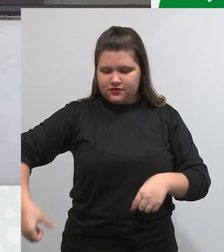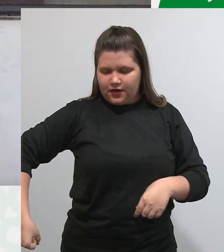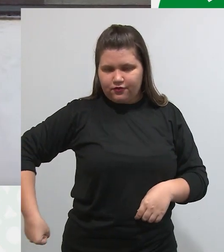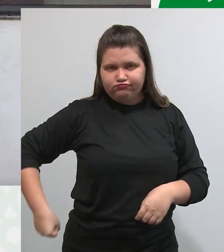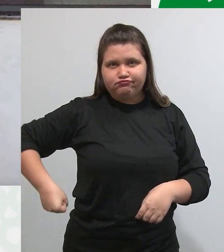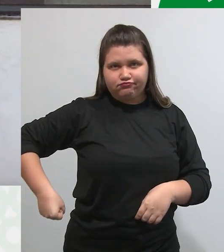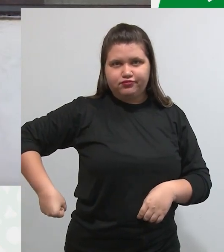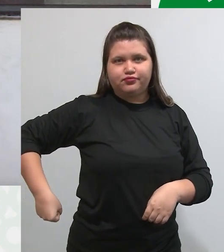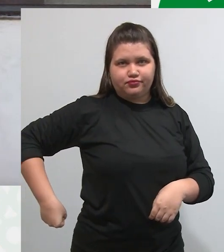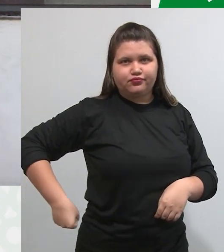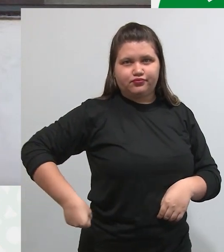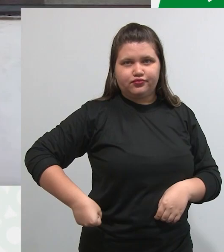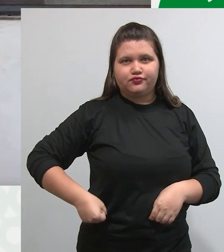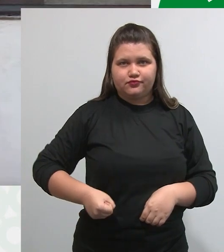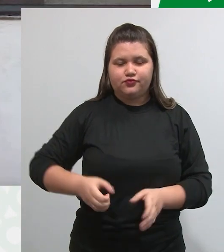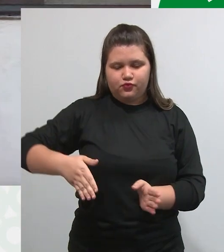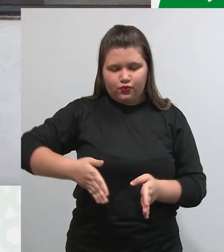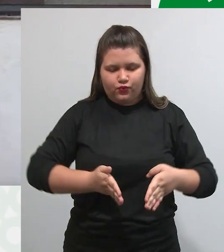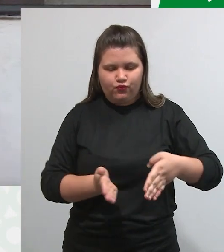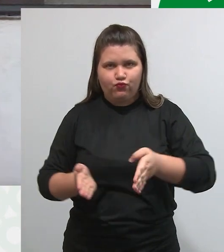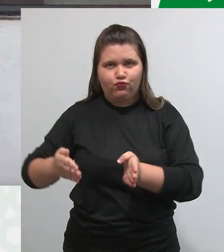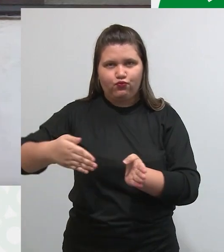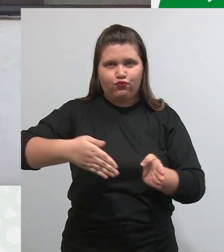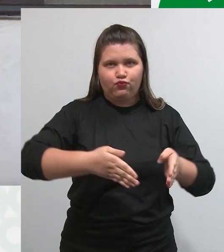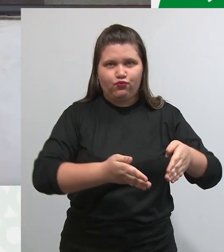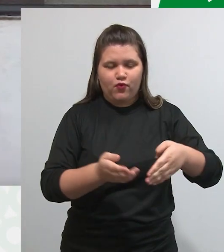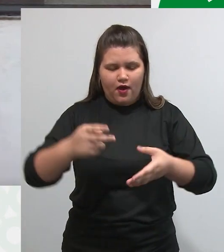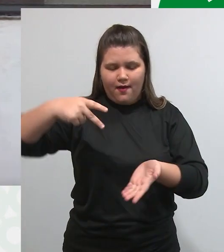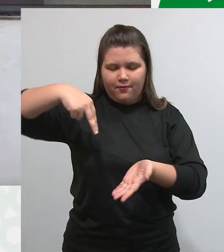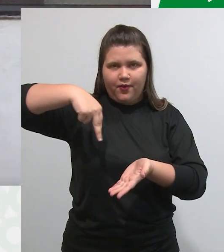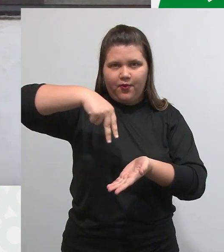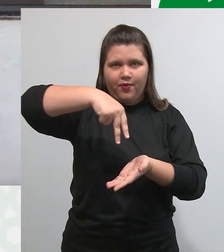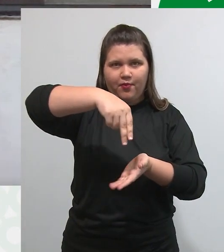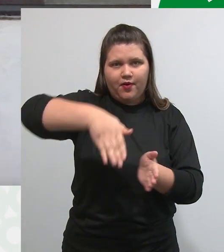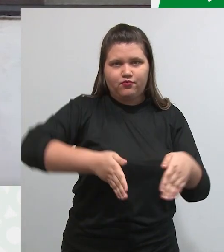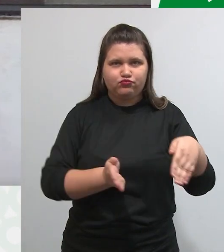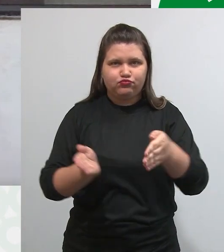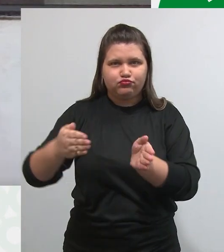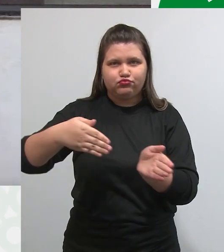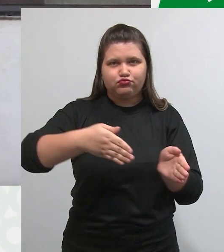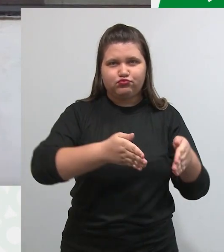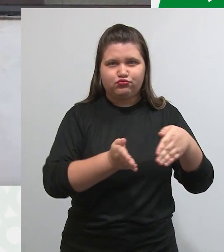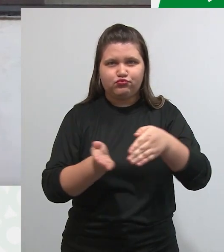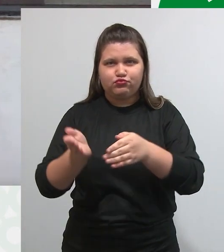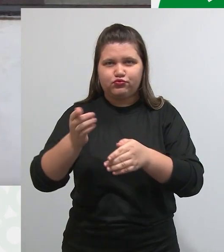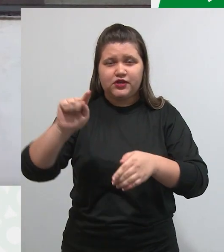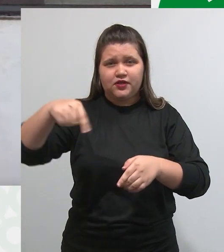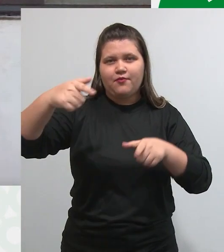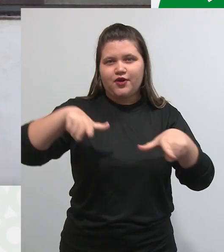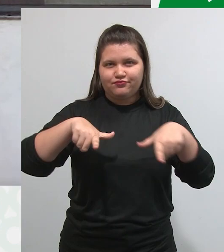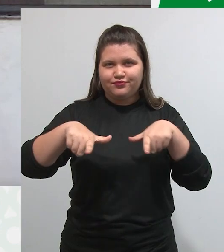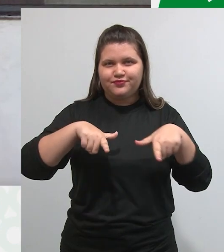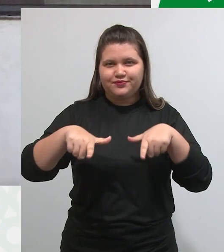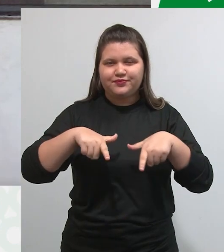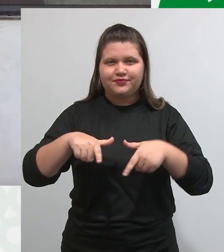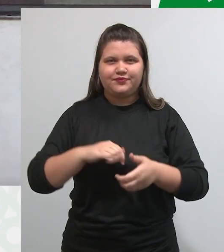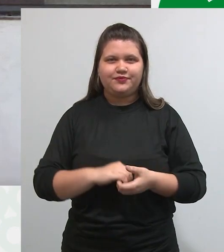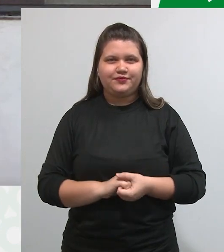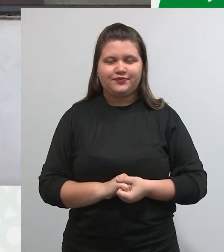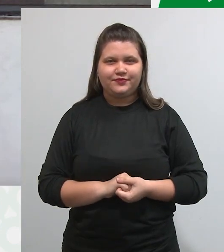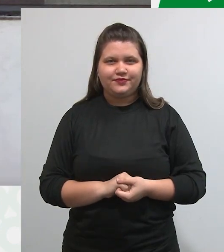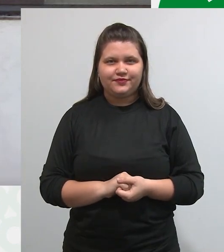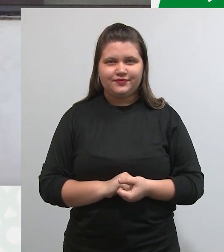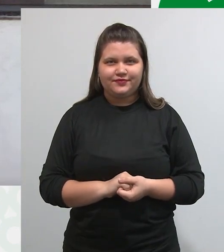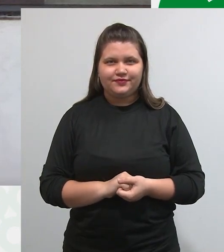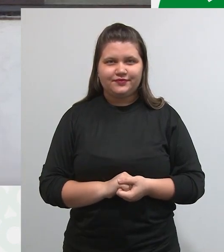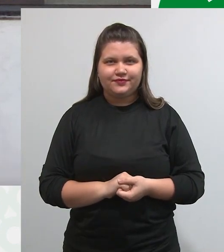gente atravessava aquele riacho, atravessava do outro lado e ia trabalhar. E foi